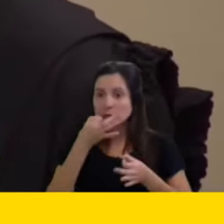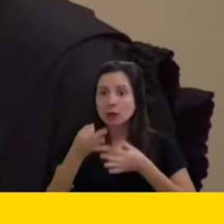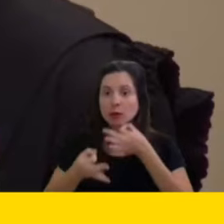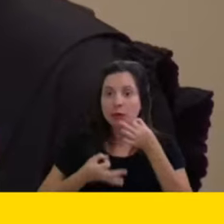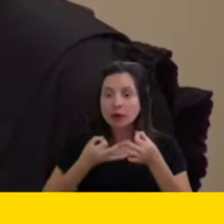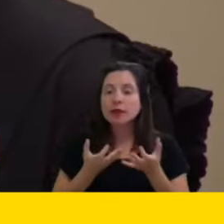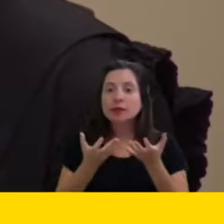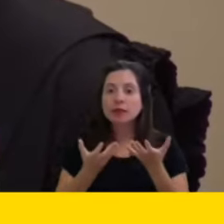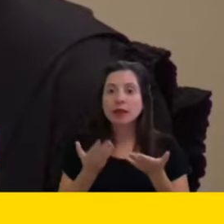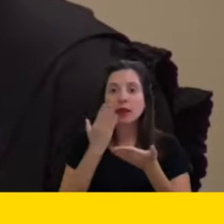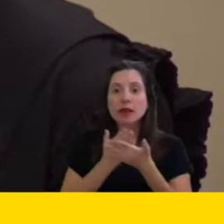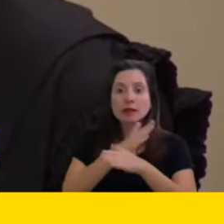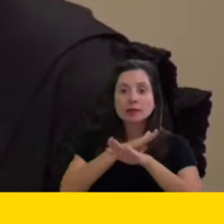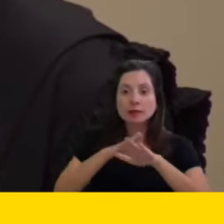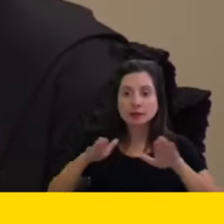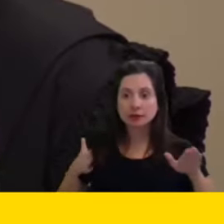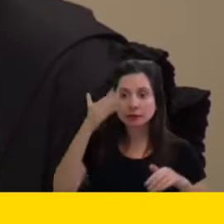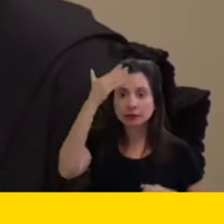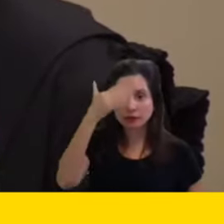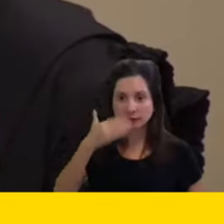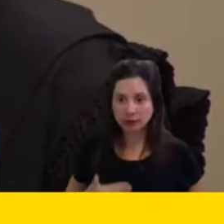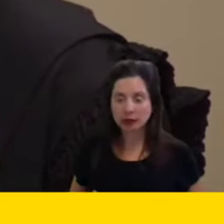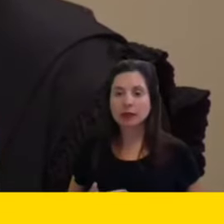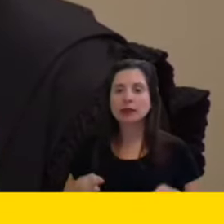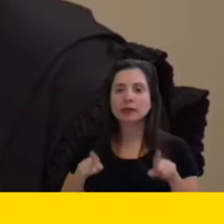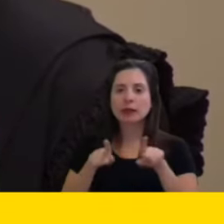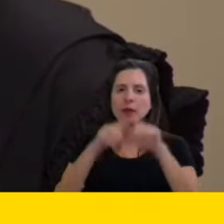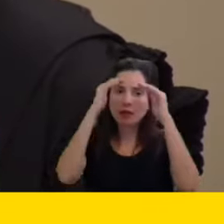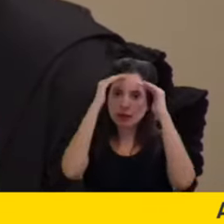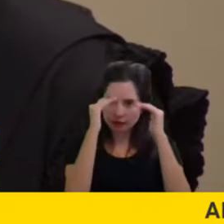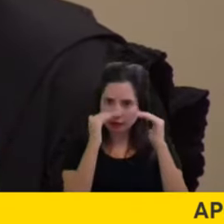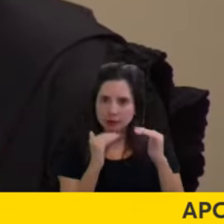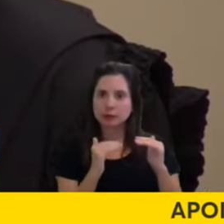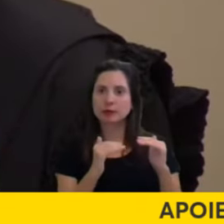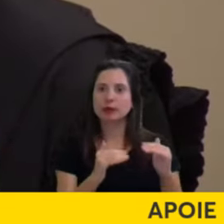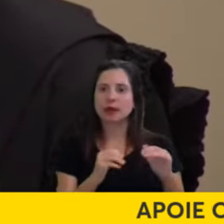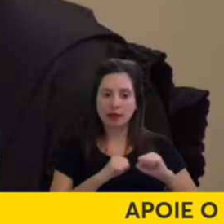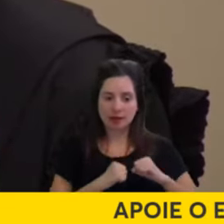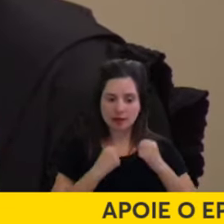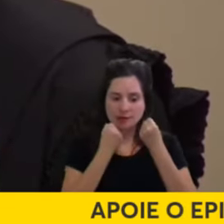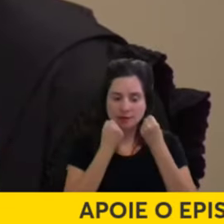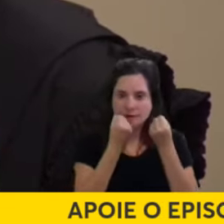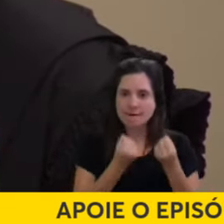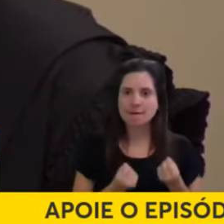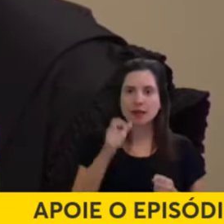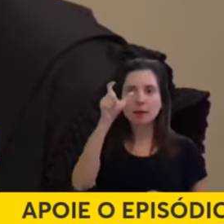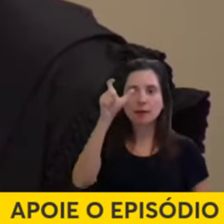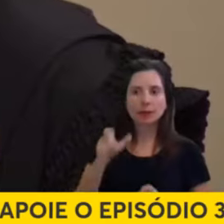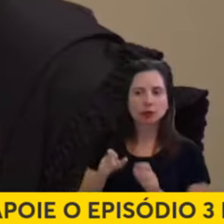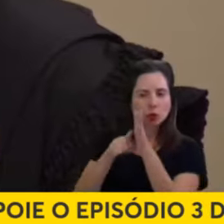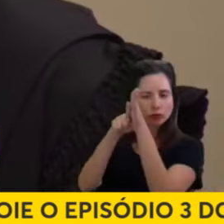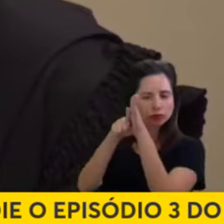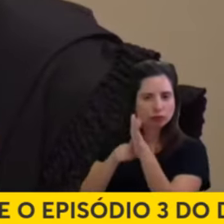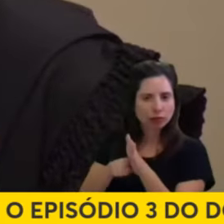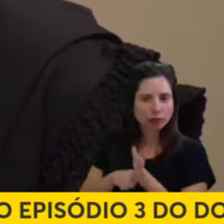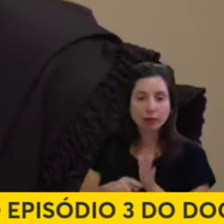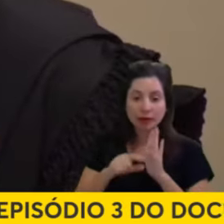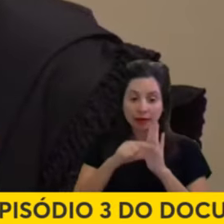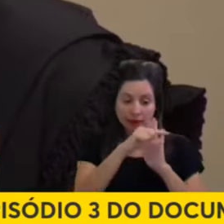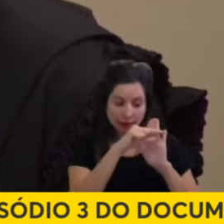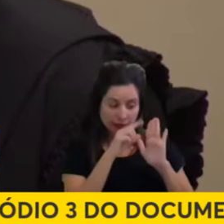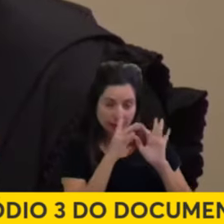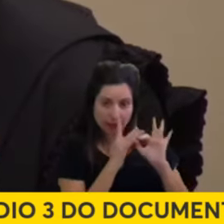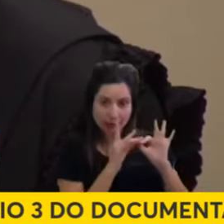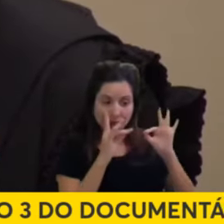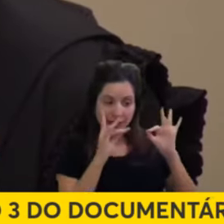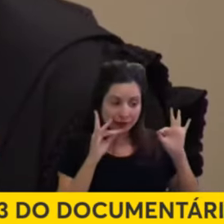encerrada a instrução probatória e devidamente respeitados o contraditório e ampla defesa dos investigados na mesma linha o parecer também destaca a necessidade de